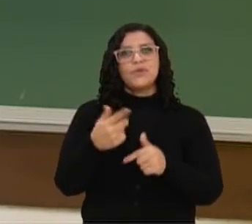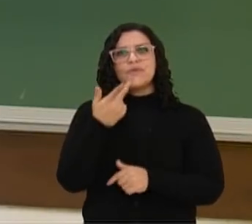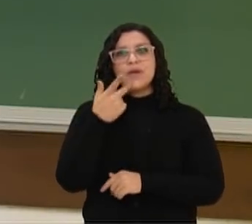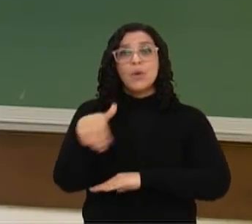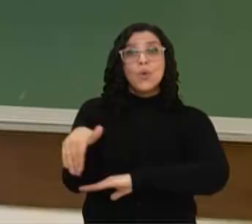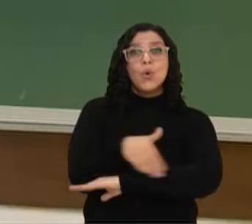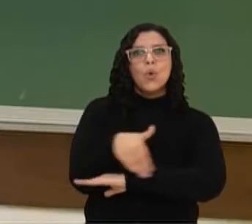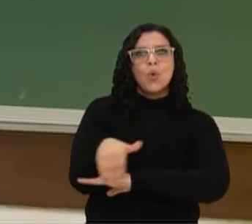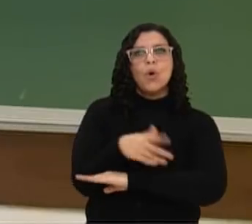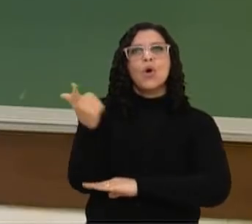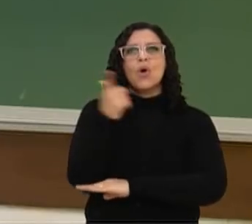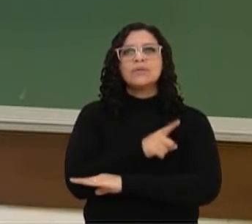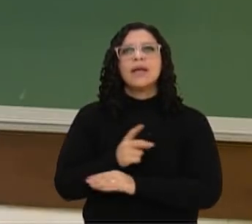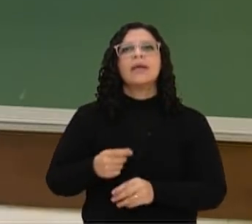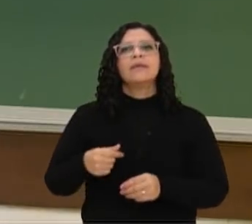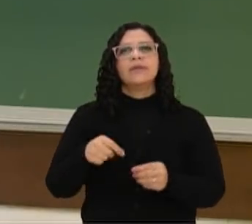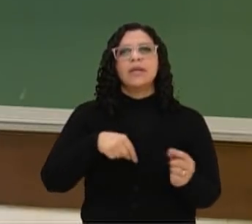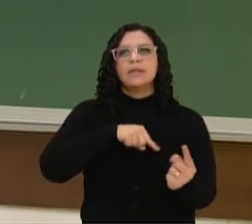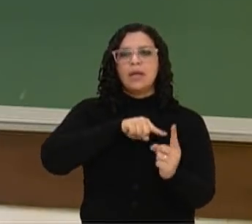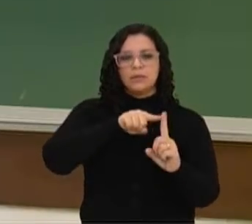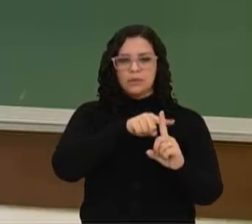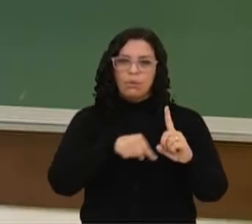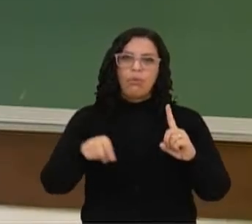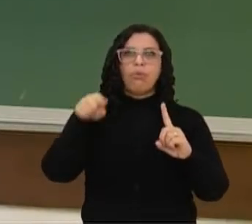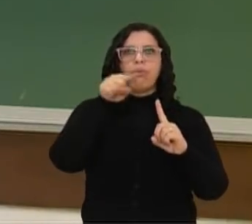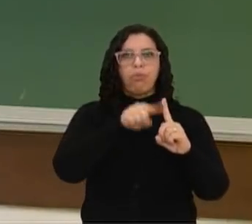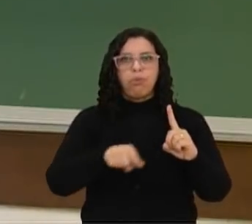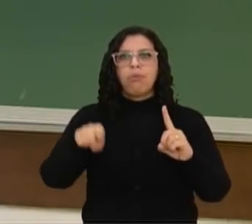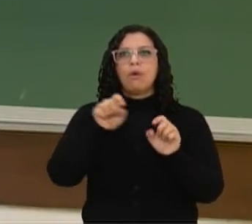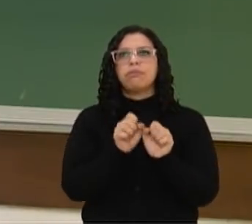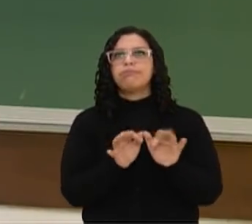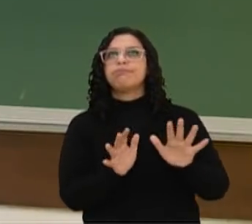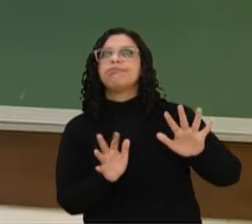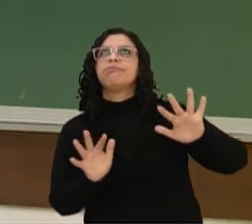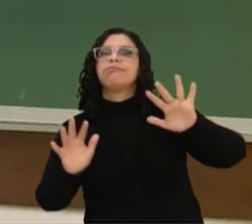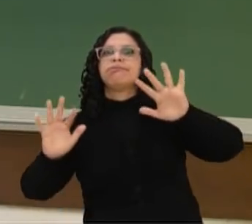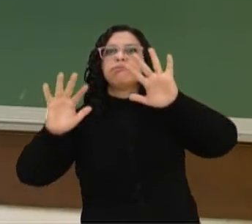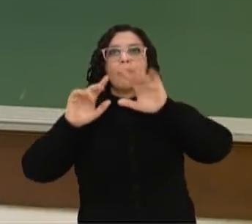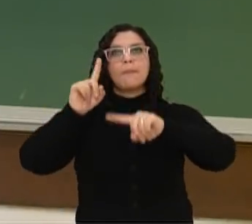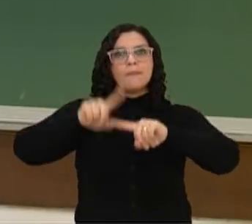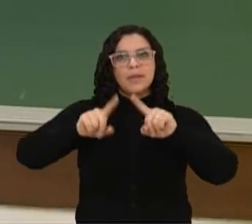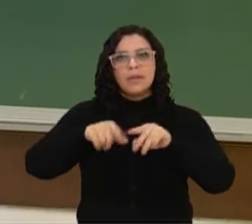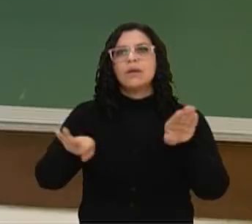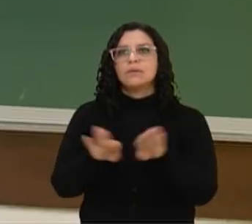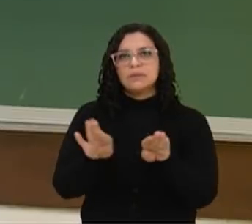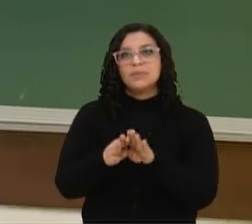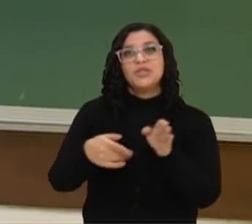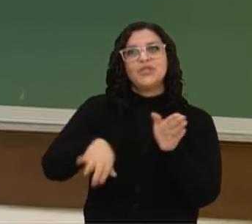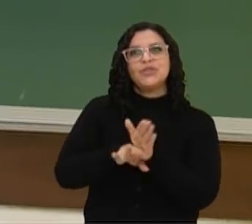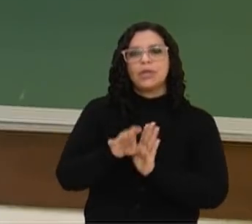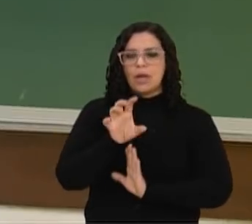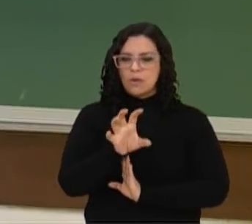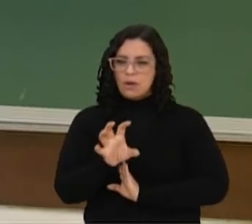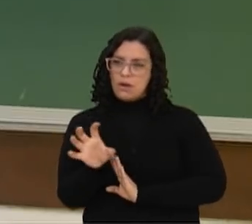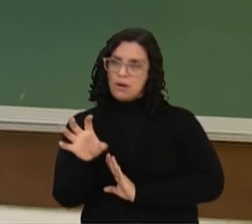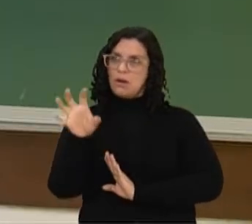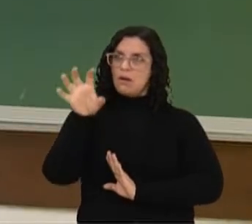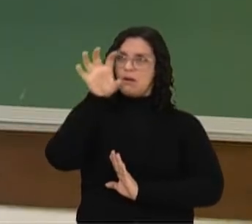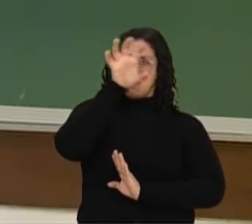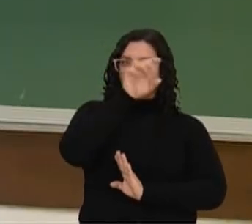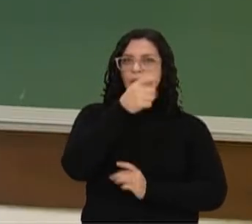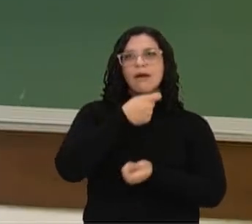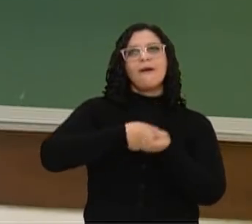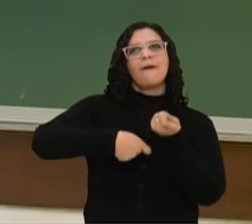de circulação, que faz com que os produtos, principalmente, que é o que nós queremos pensar aqui, que a economia